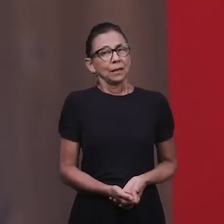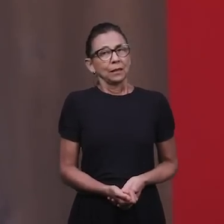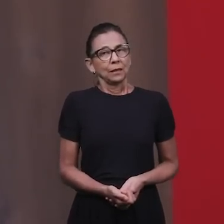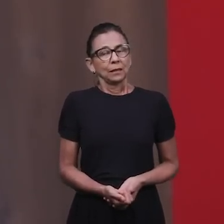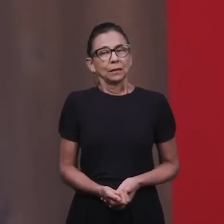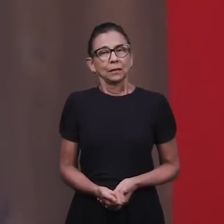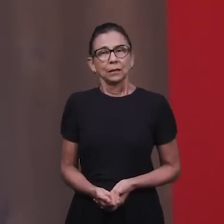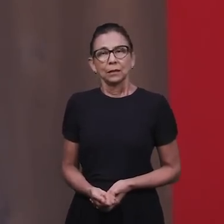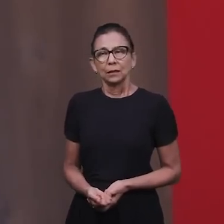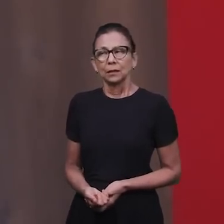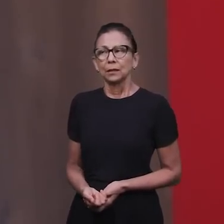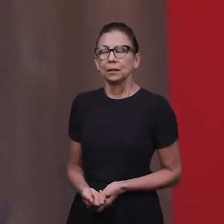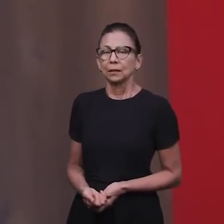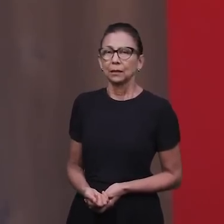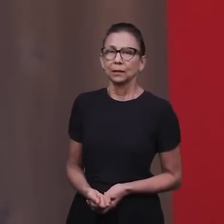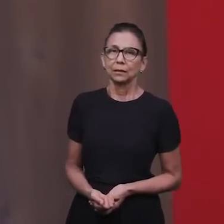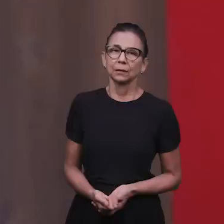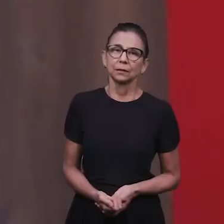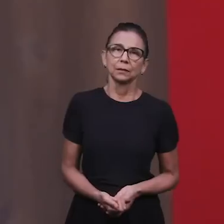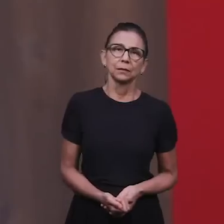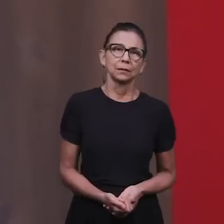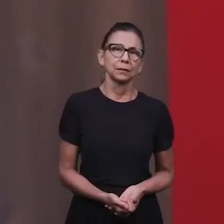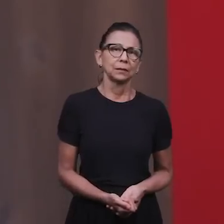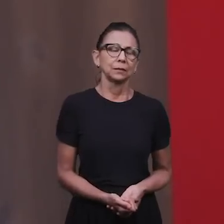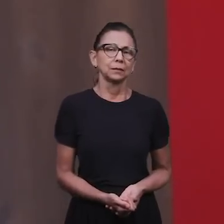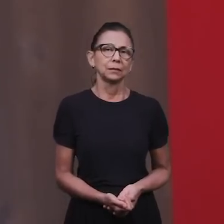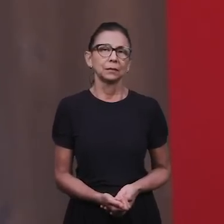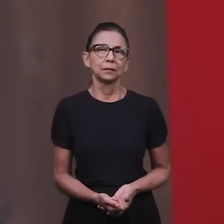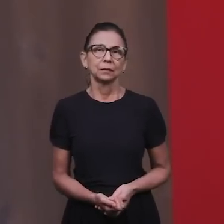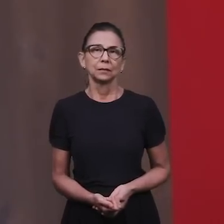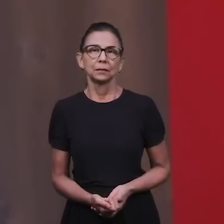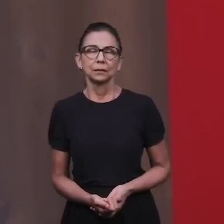Como algo pode ser lícito e não convir?